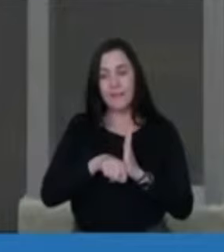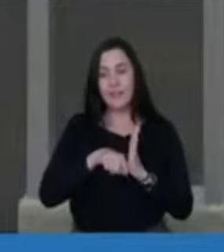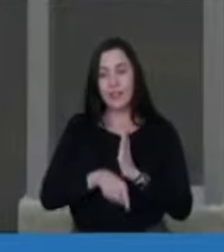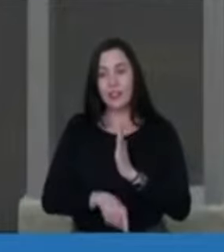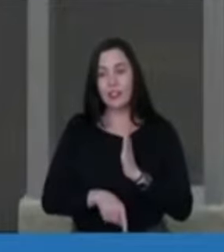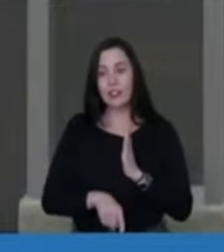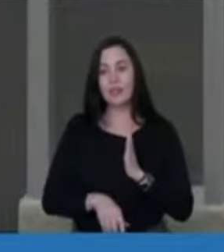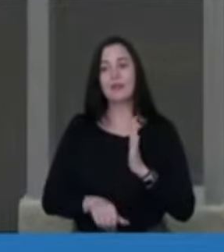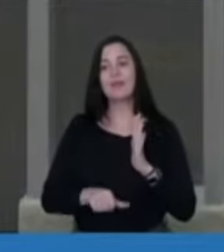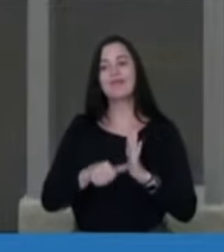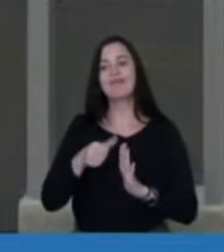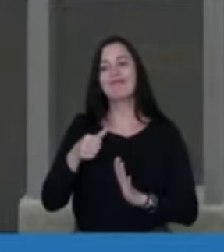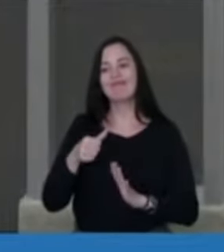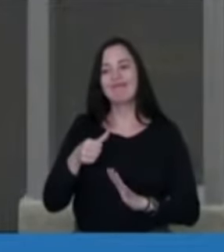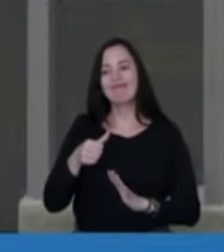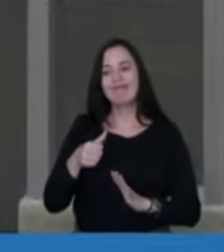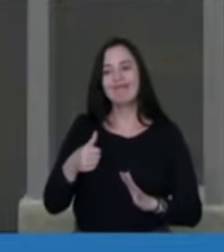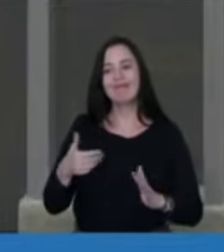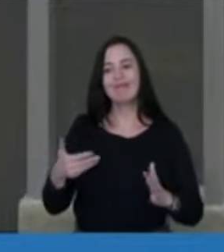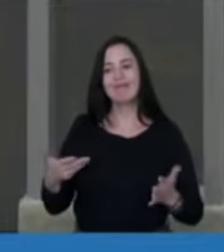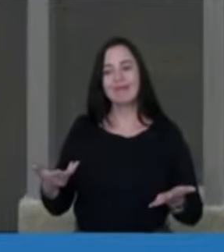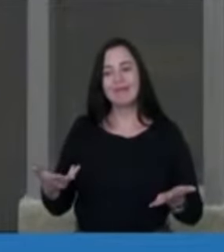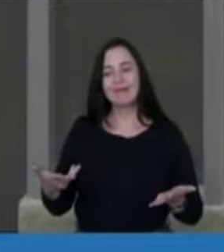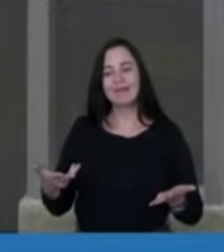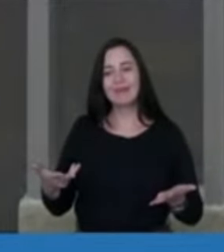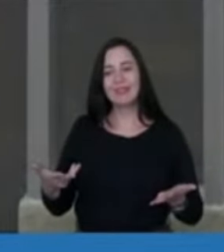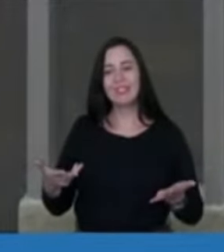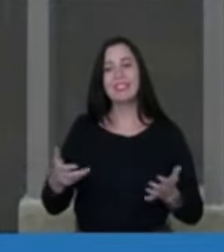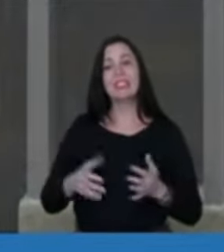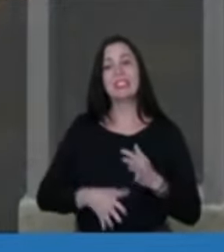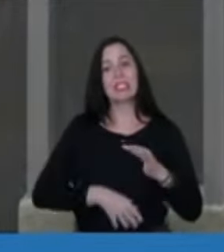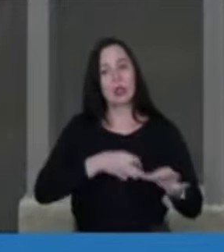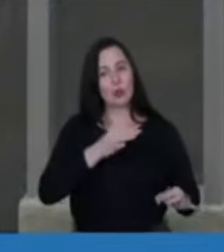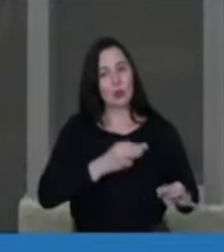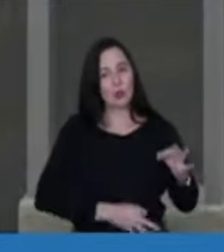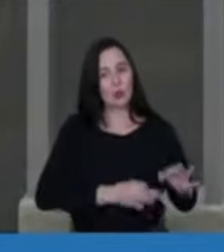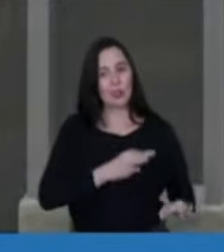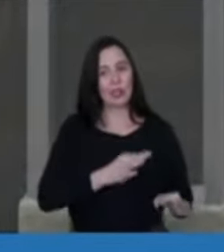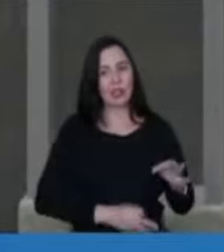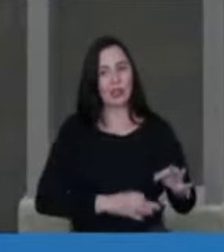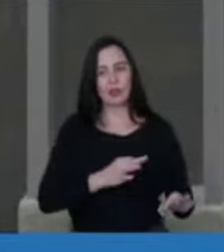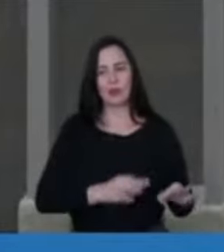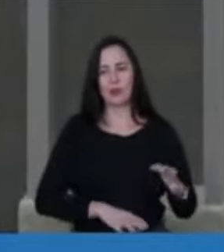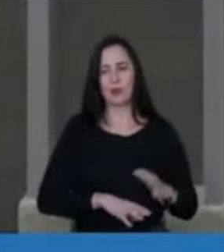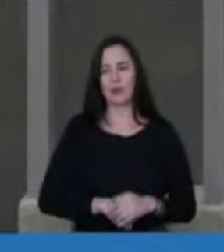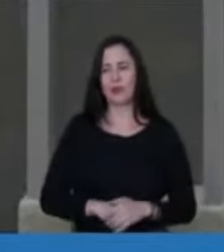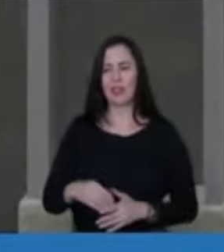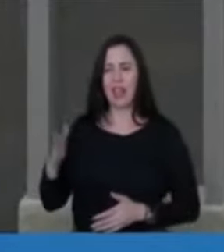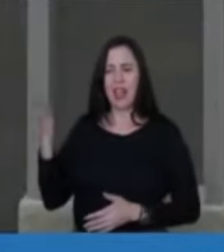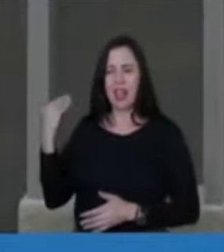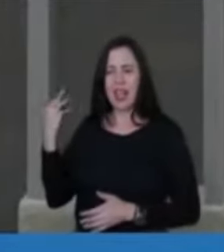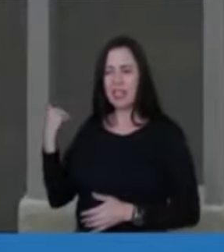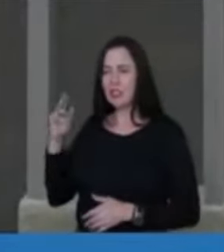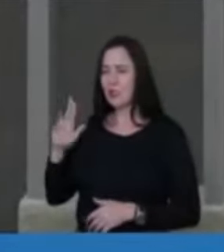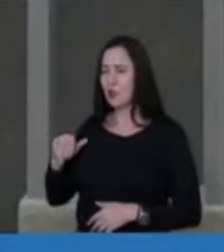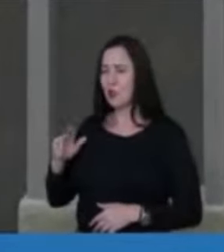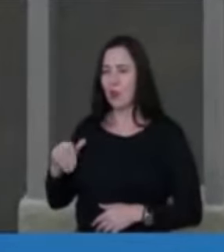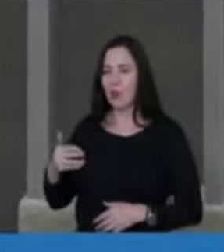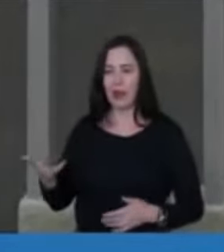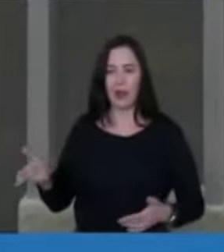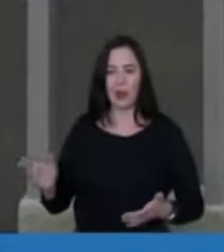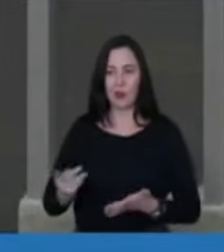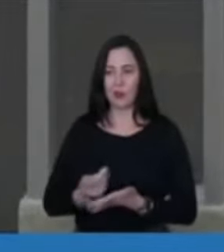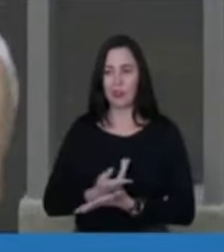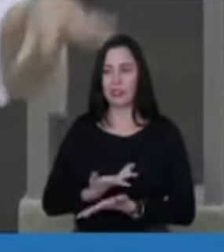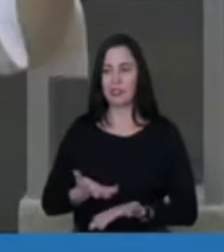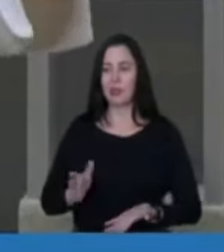história e serão julgados. Isso nunca aconteceu antes. Isso sim é o avanço da